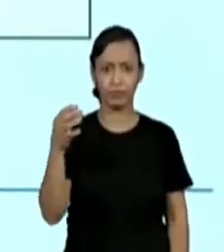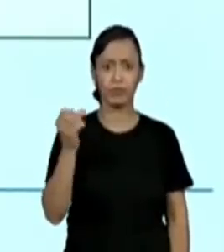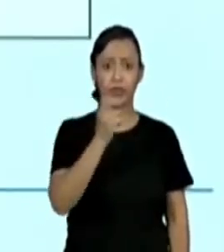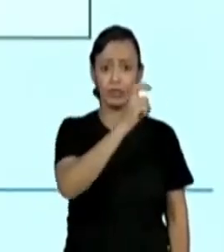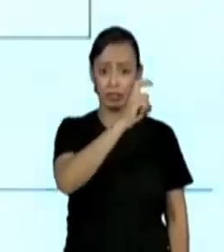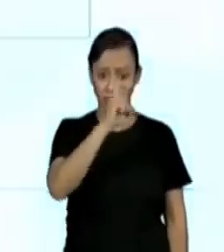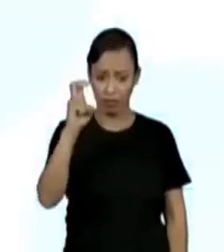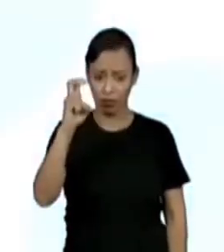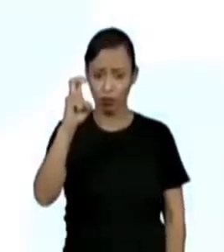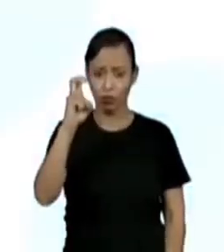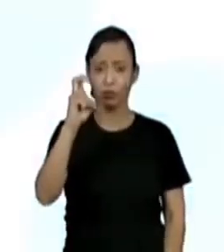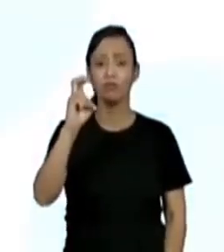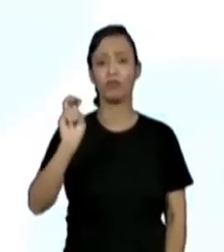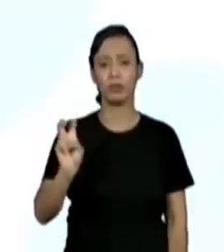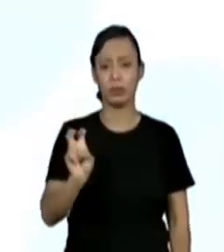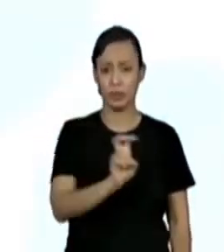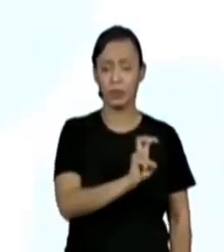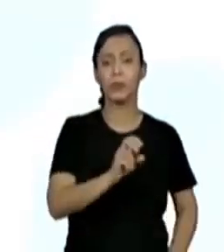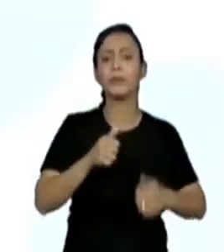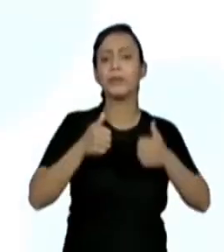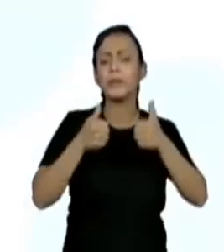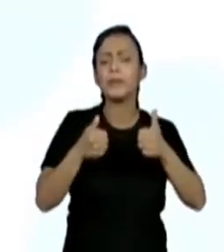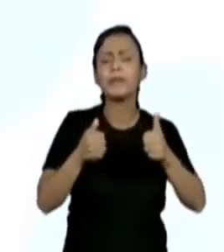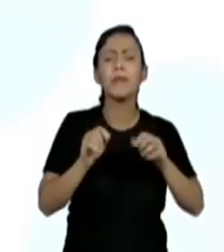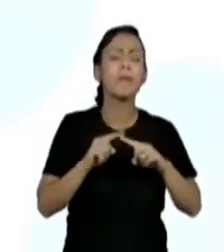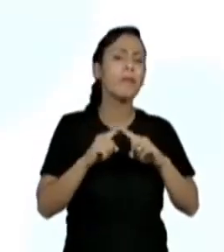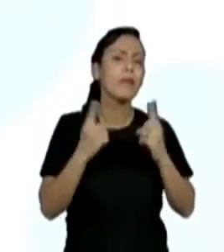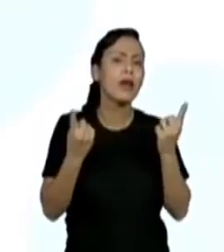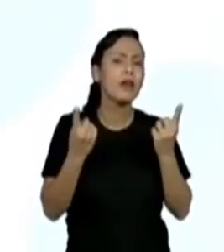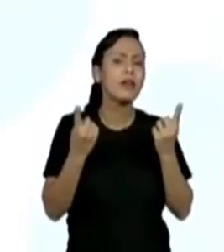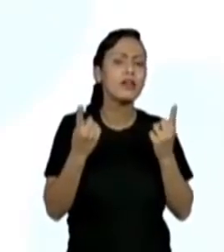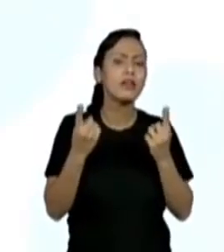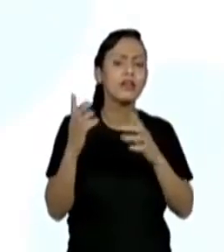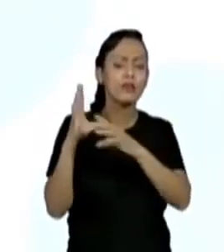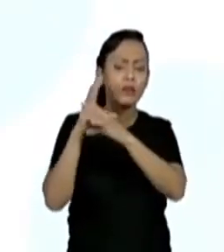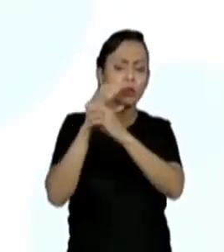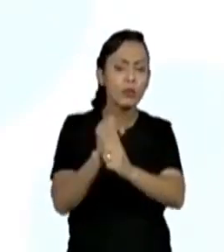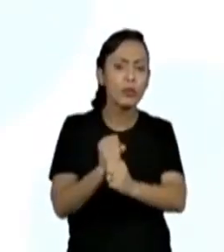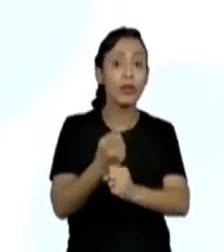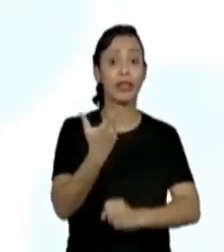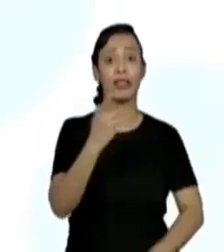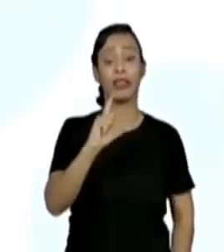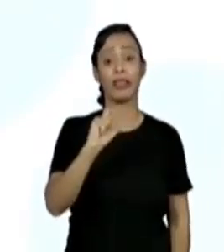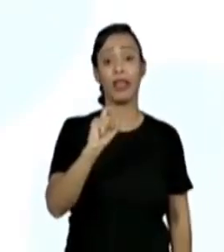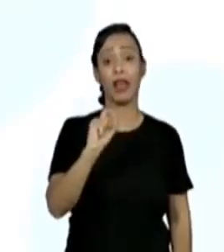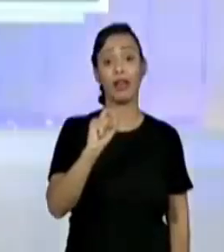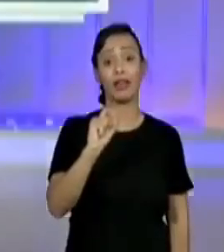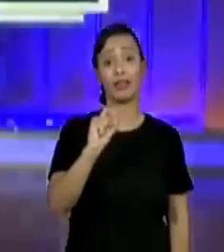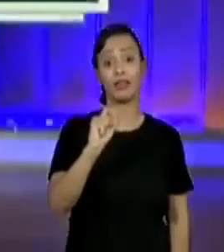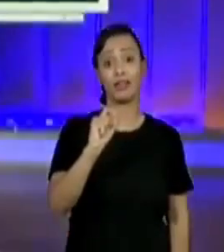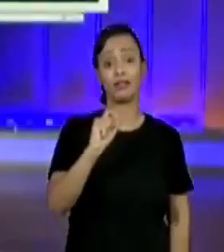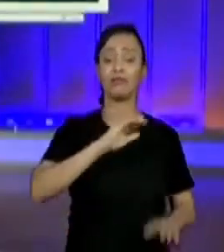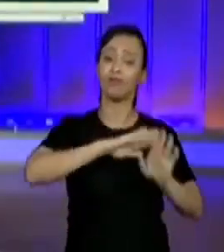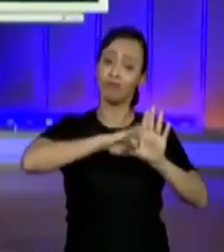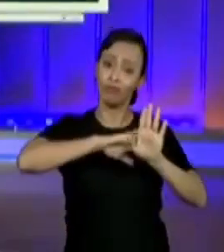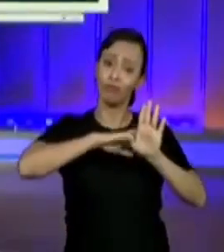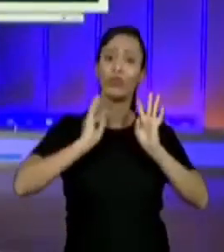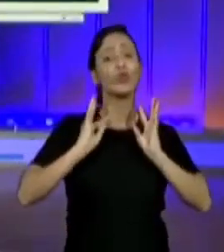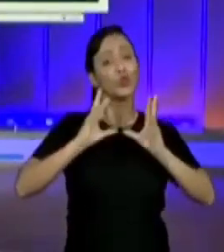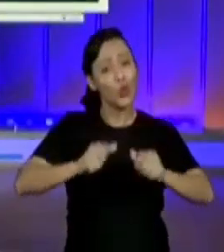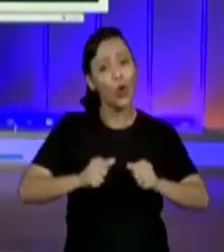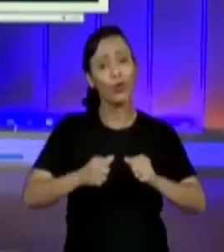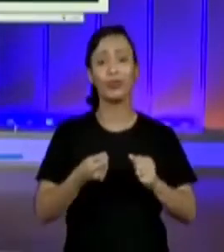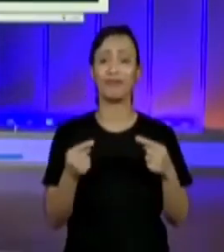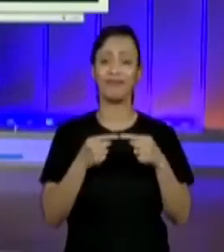representando essas partes são 10 partes 10 partes formam o todo temos aí uma